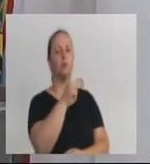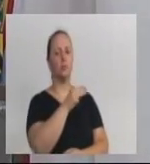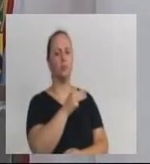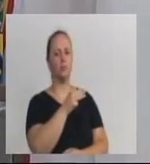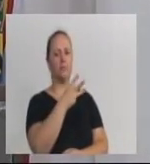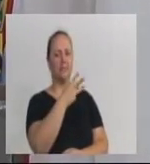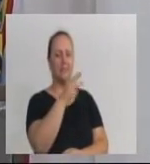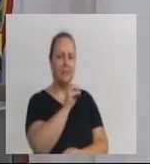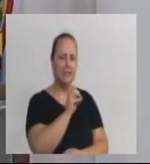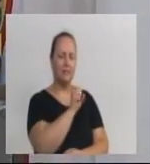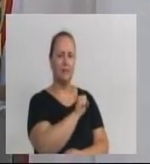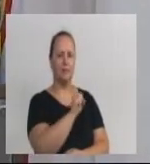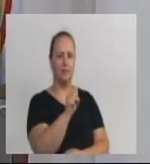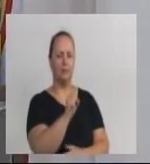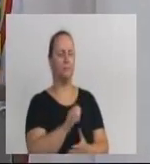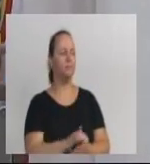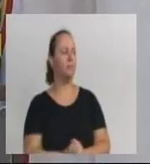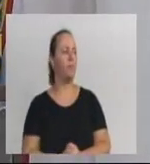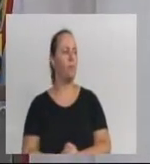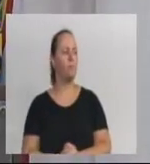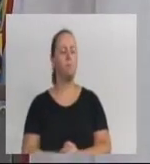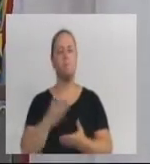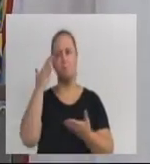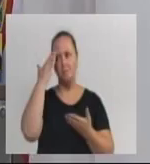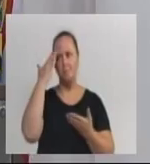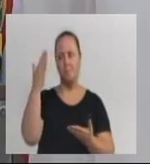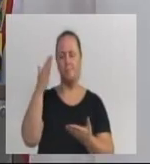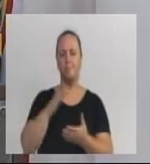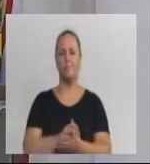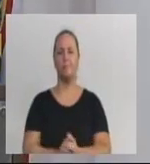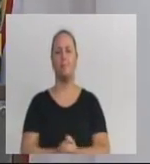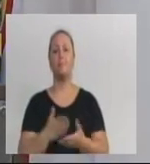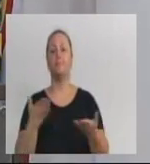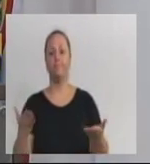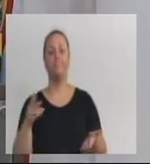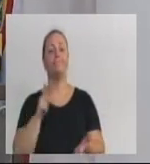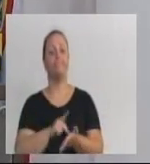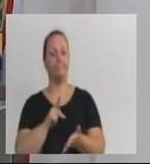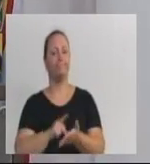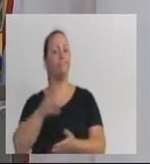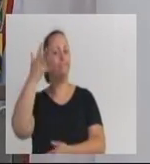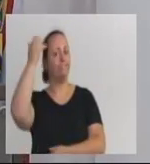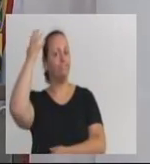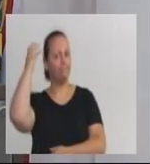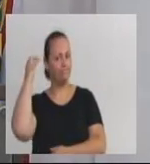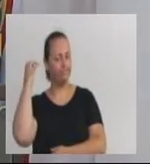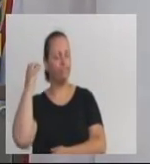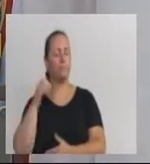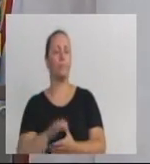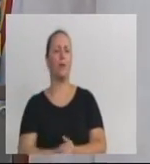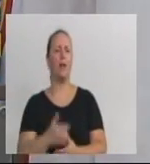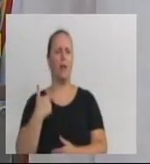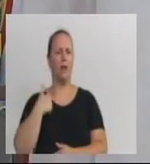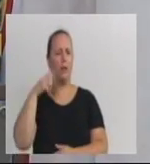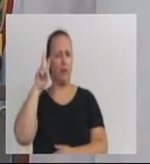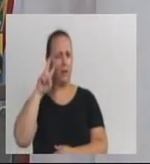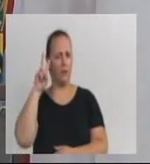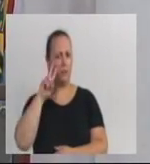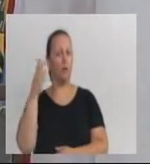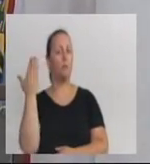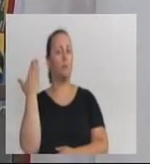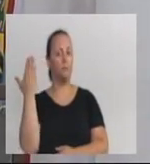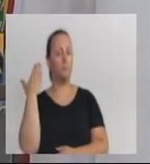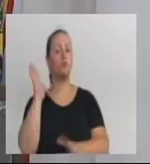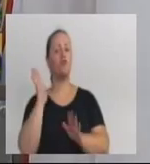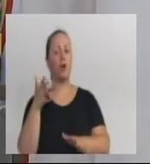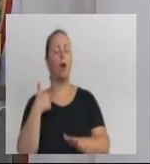Zeca. Obrigado, vice-presidente. Vereador Ivanatis, na época, inclusive, eu cheguei a fazer essa denúncia aqui. Vossa Excelência, inclusive, na época